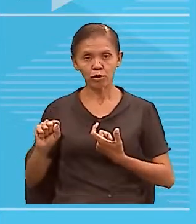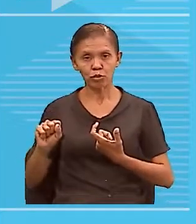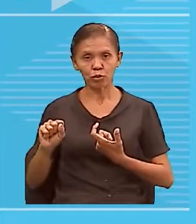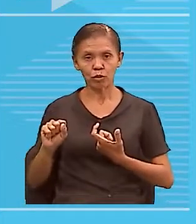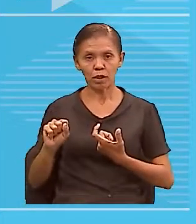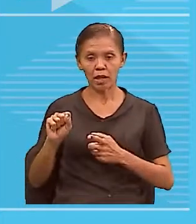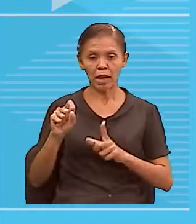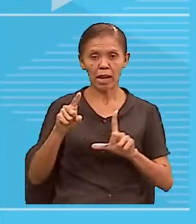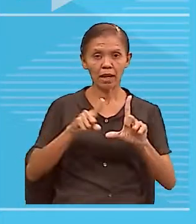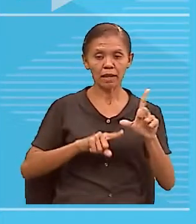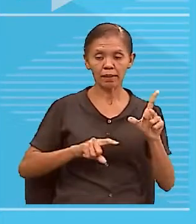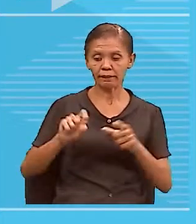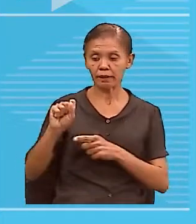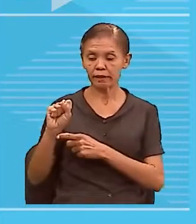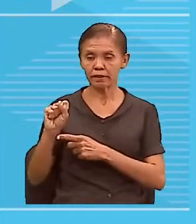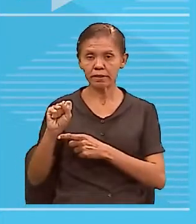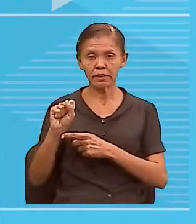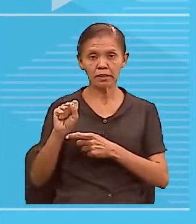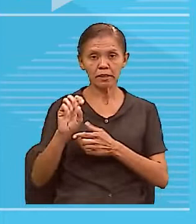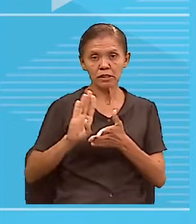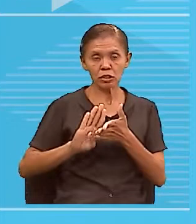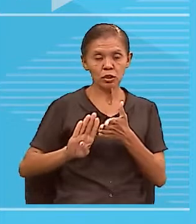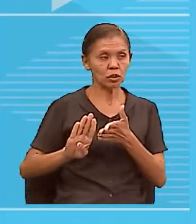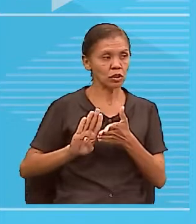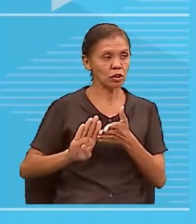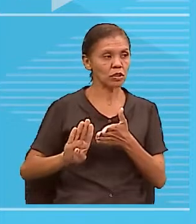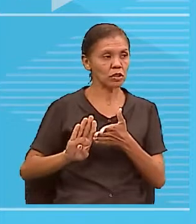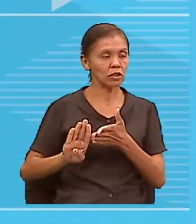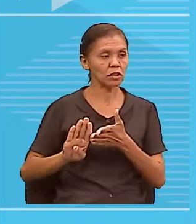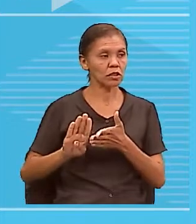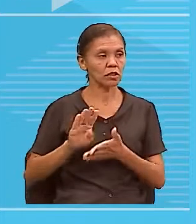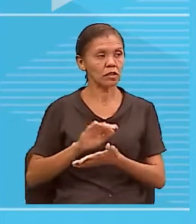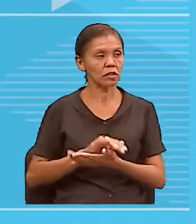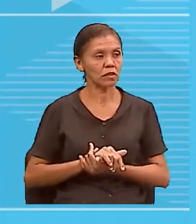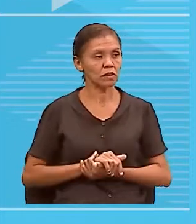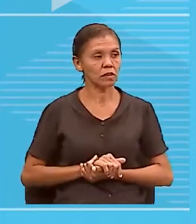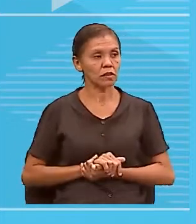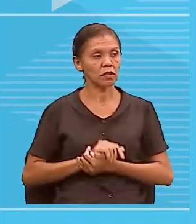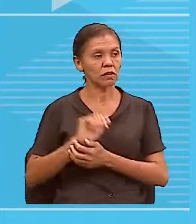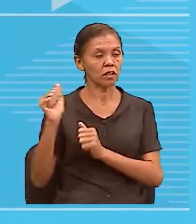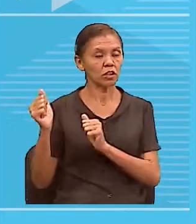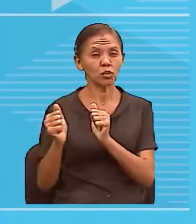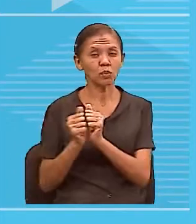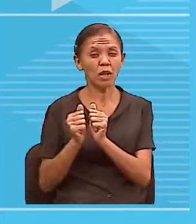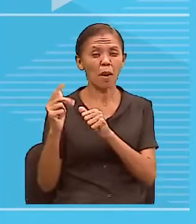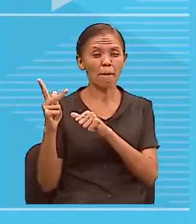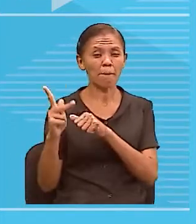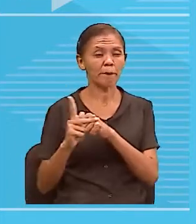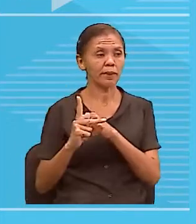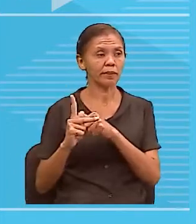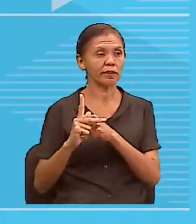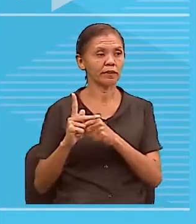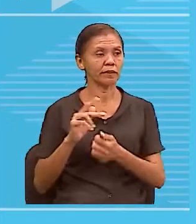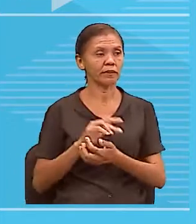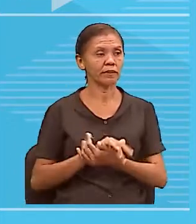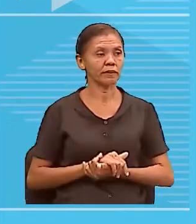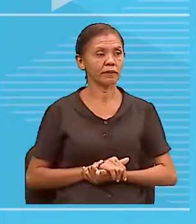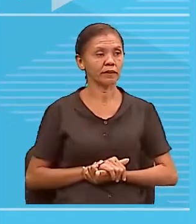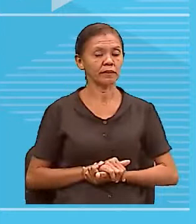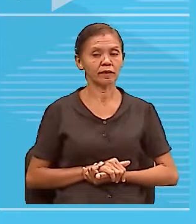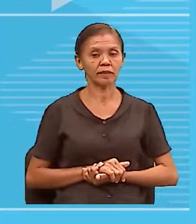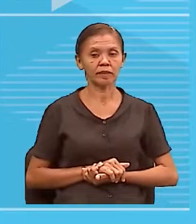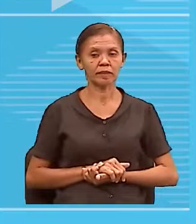diz que o plural fica só no pronome aí ó a mesmo nos tá vendo a mesmo